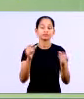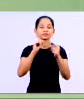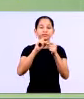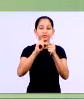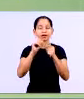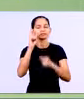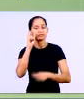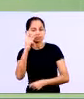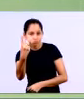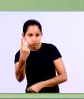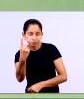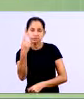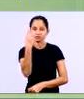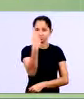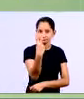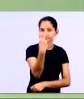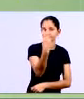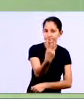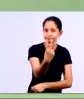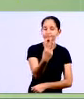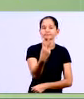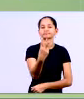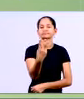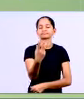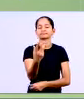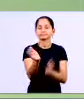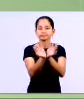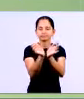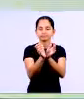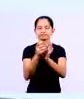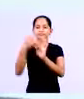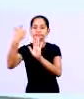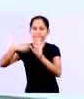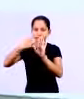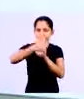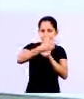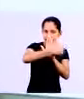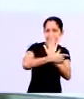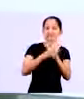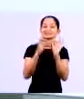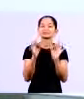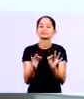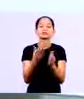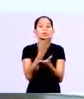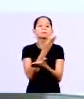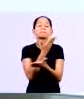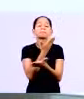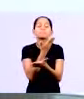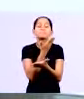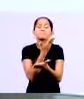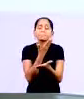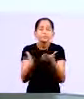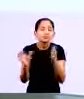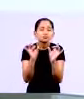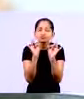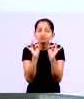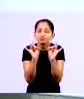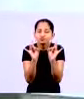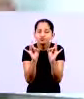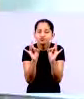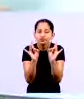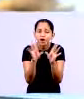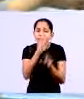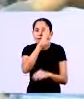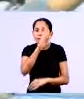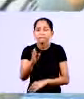unidade, dezena, centena. Gente, só caiu o acento, somente só. Tem uma música assim,